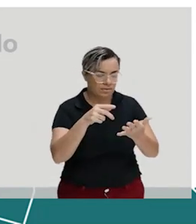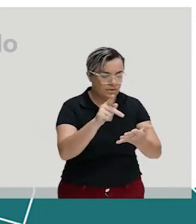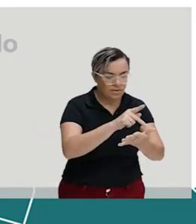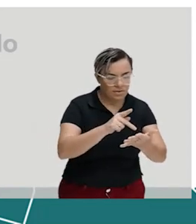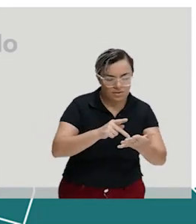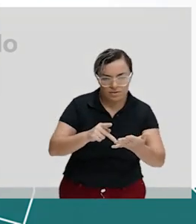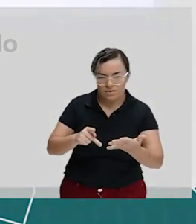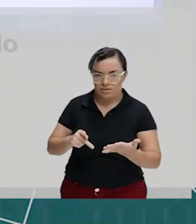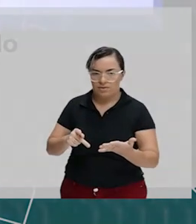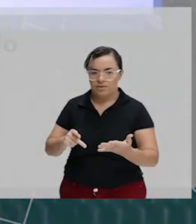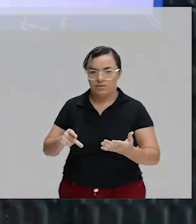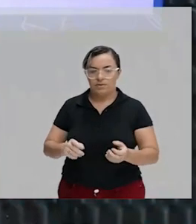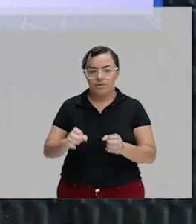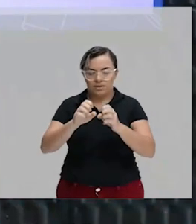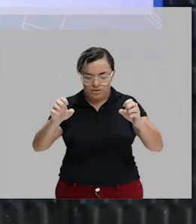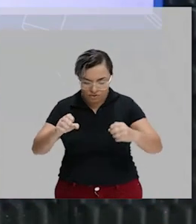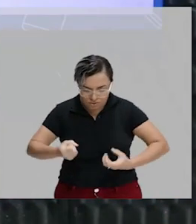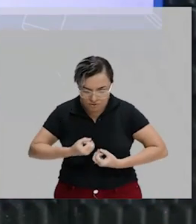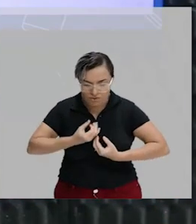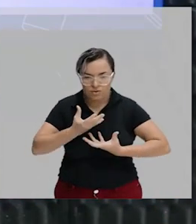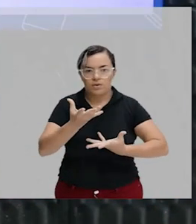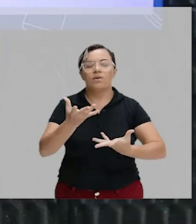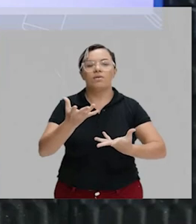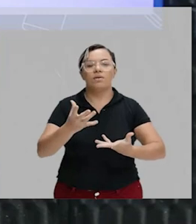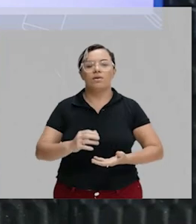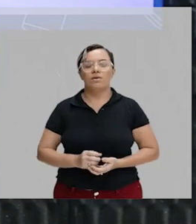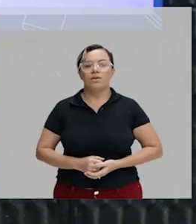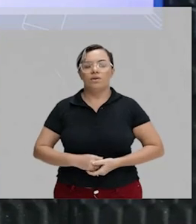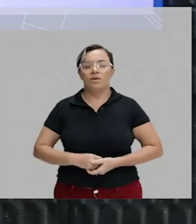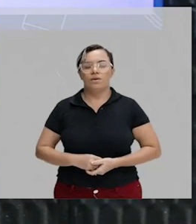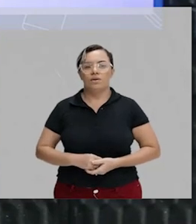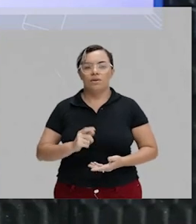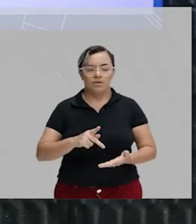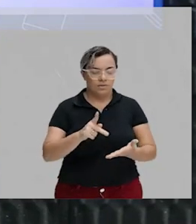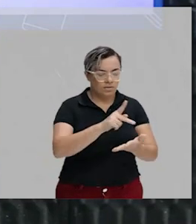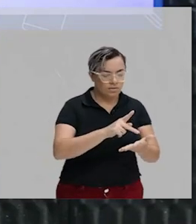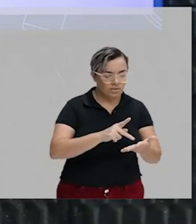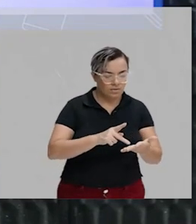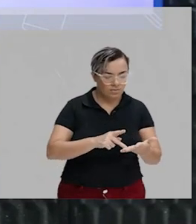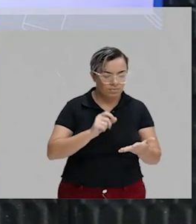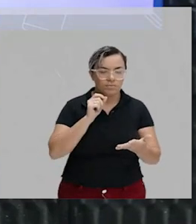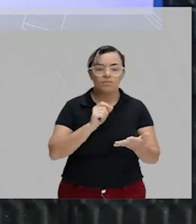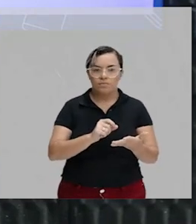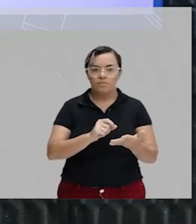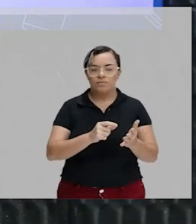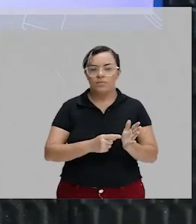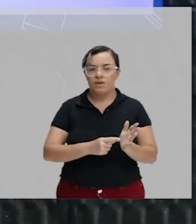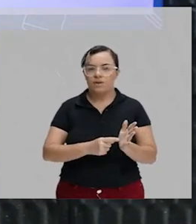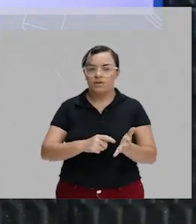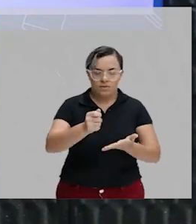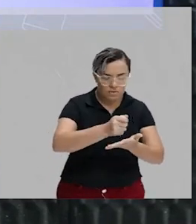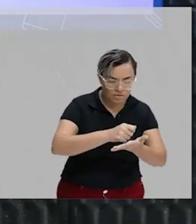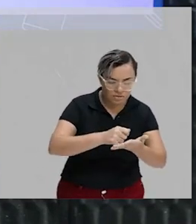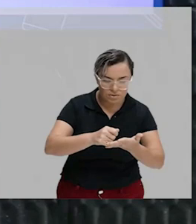enfeitar outra coisa eh a poesia é a expressão do poeta do